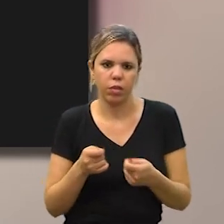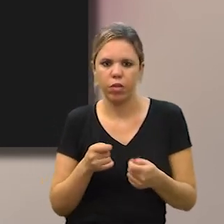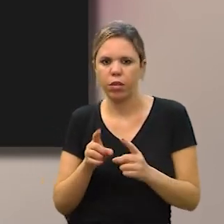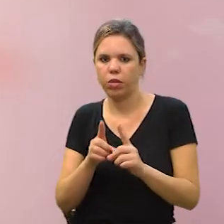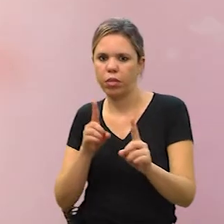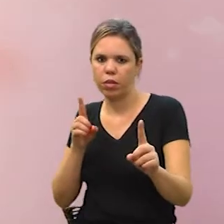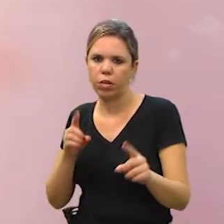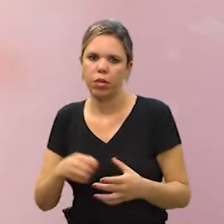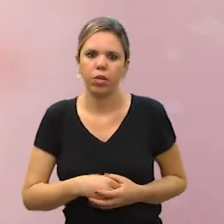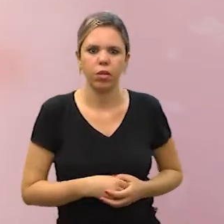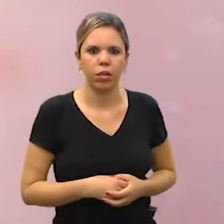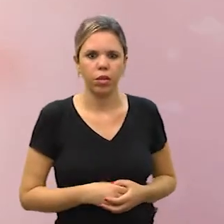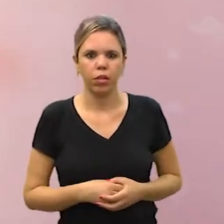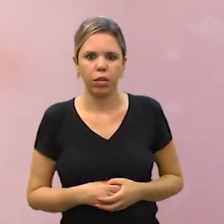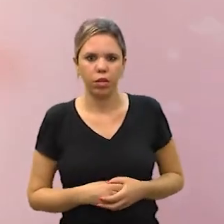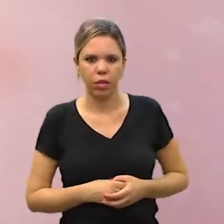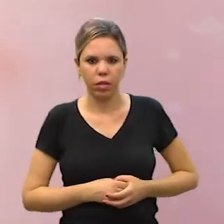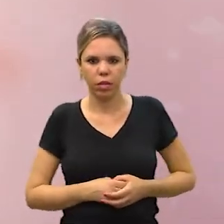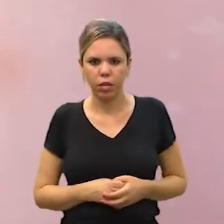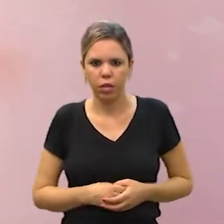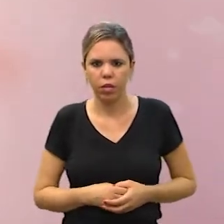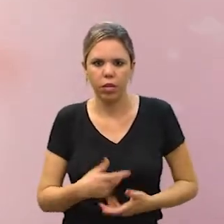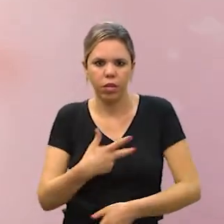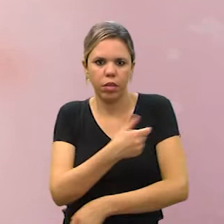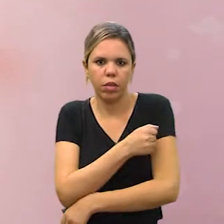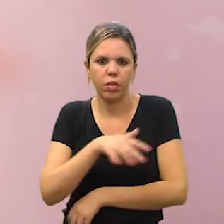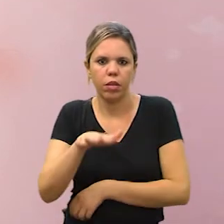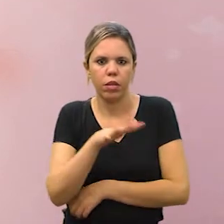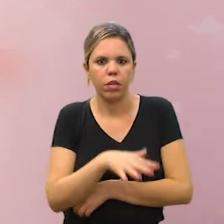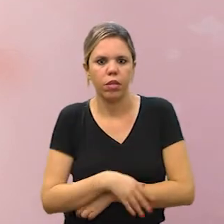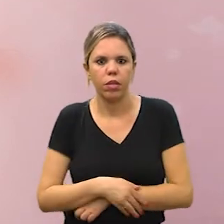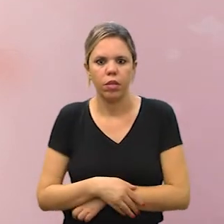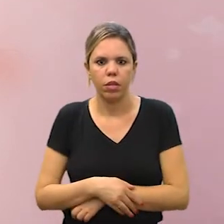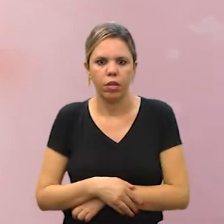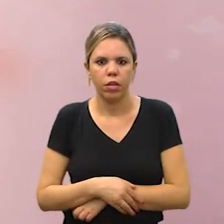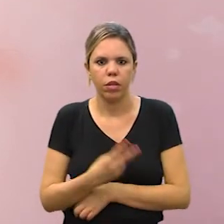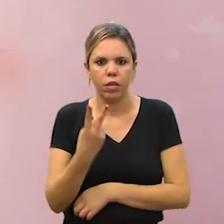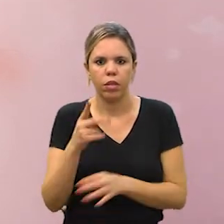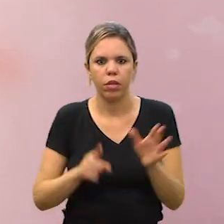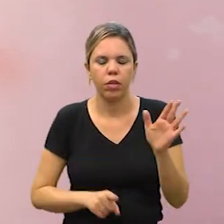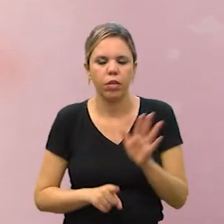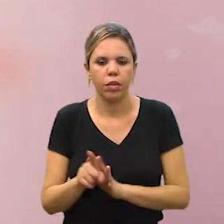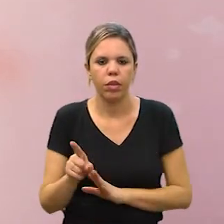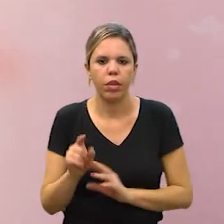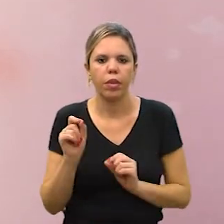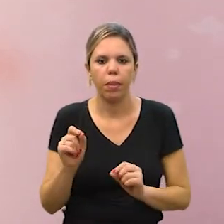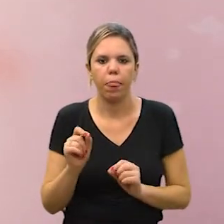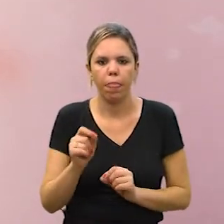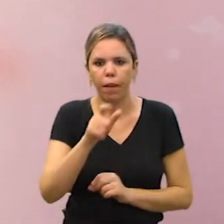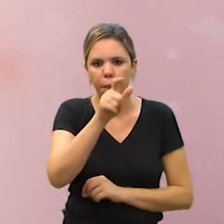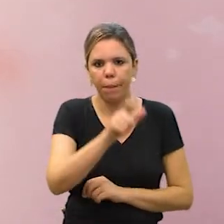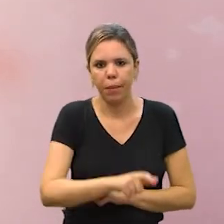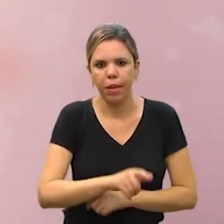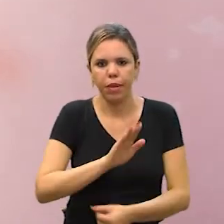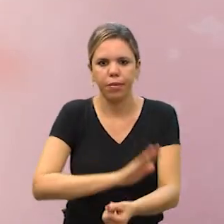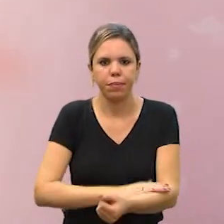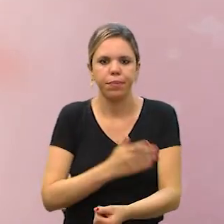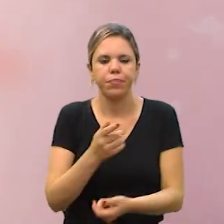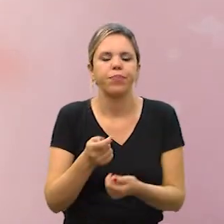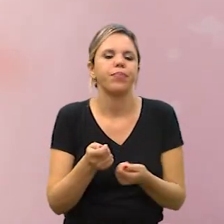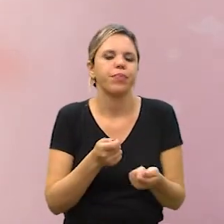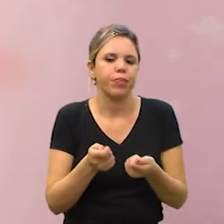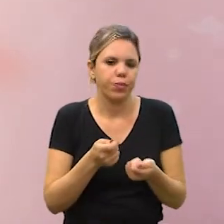mesmo à distância Doutor a gente tá indo meio da vacinação duas perguntas quem está com a